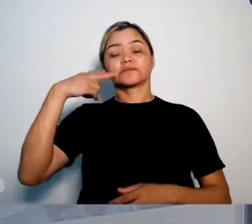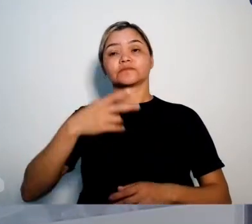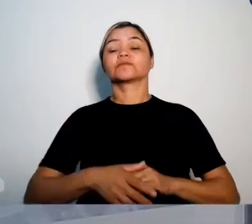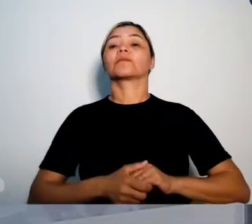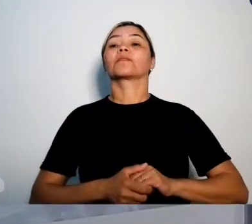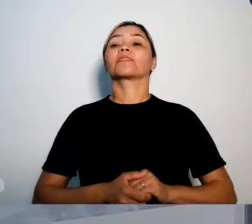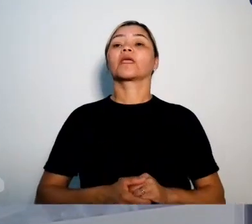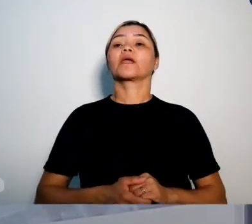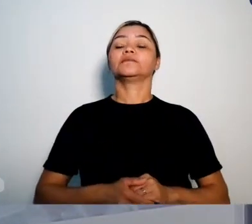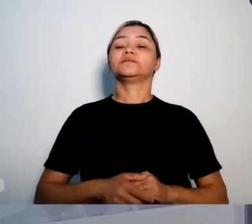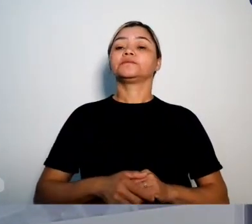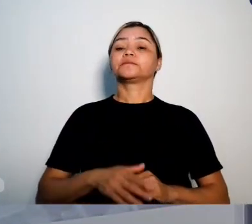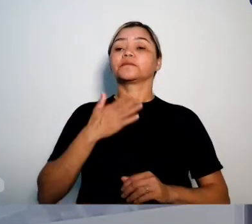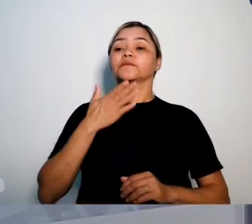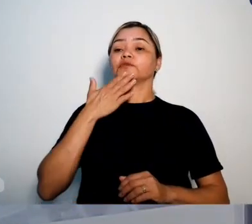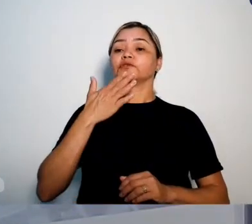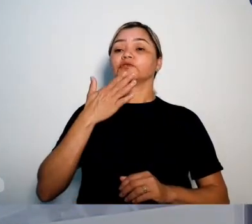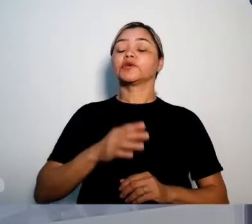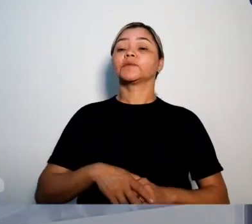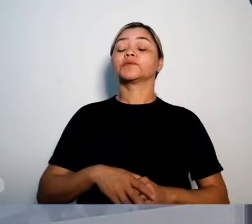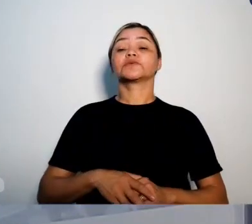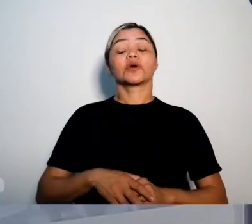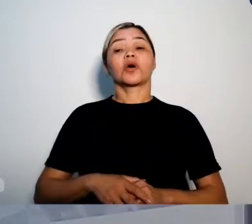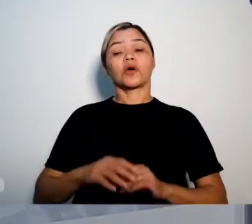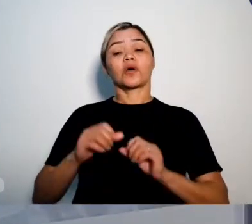fazemos ao Poder Executivo.